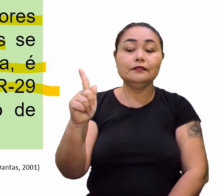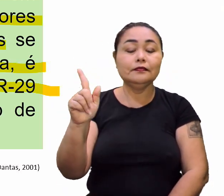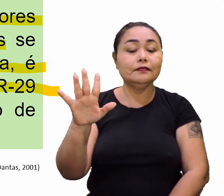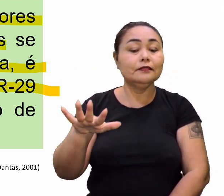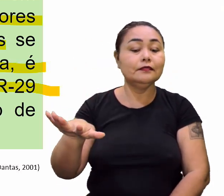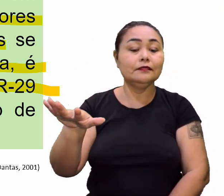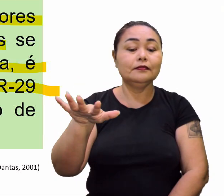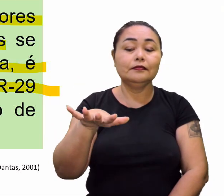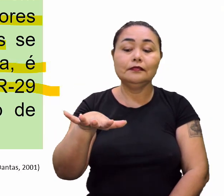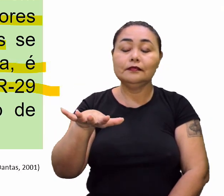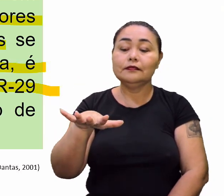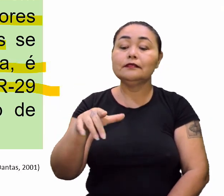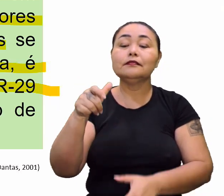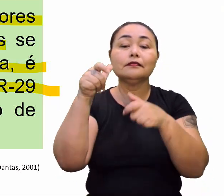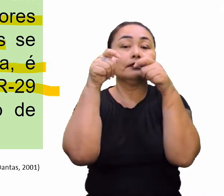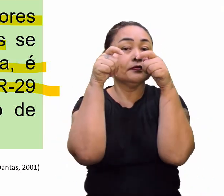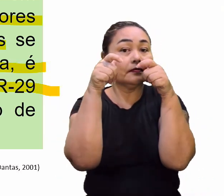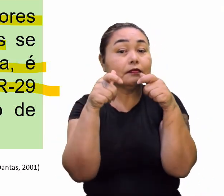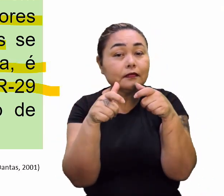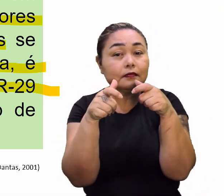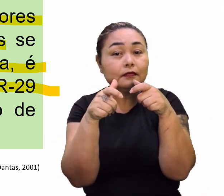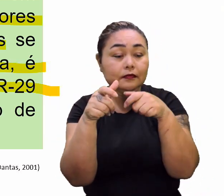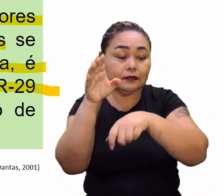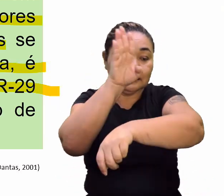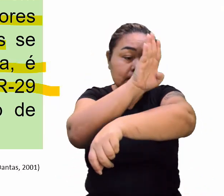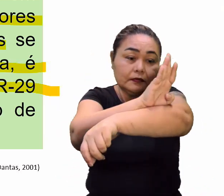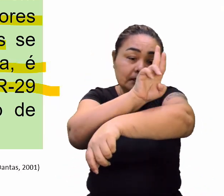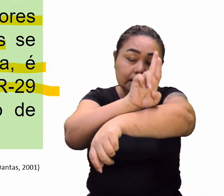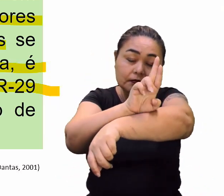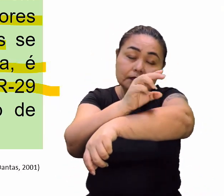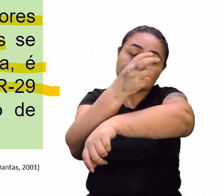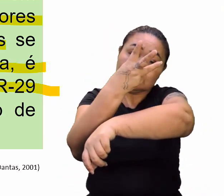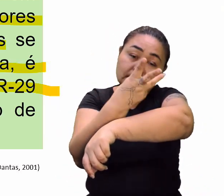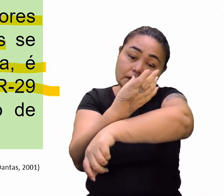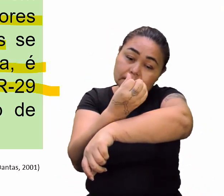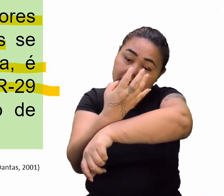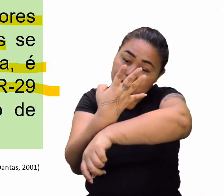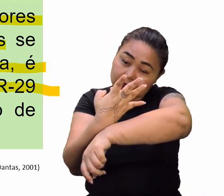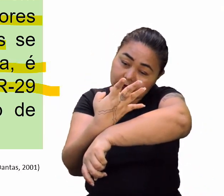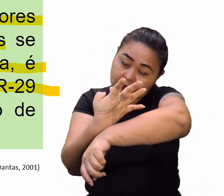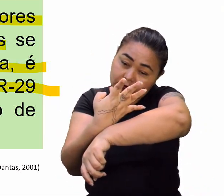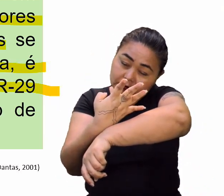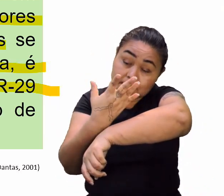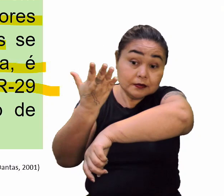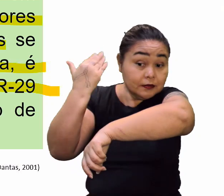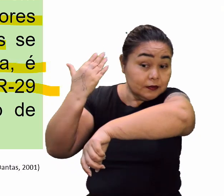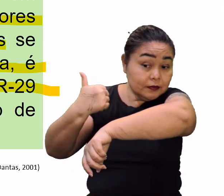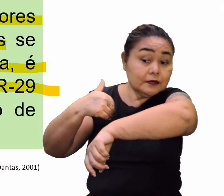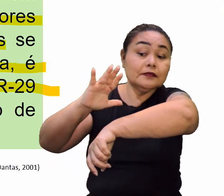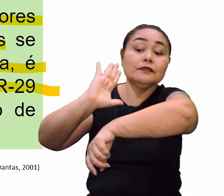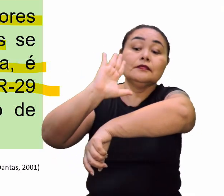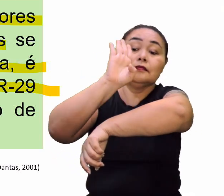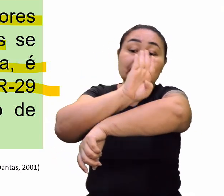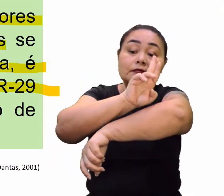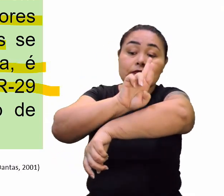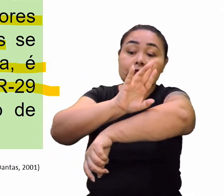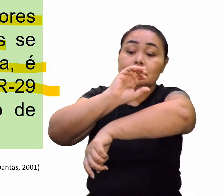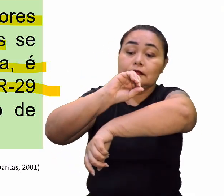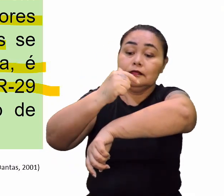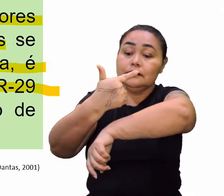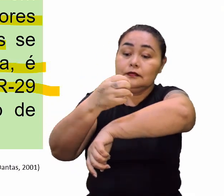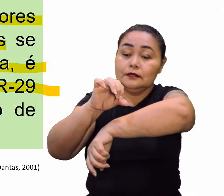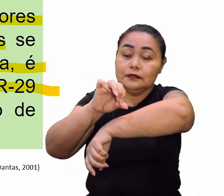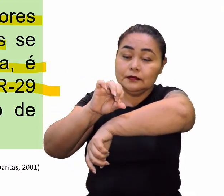geograficamente, a localização da BR-364, a antiga BR-29, ela